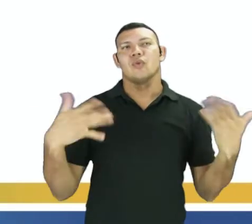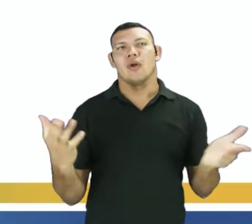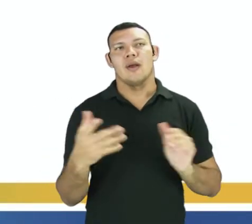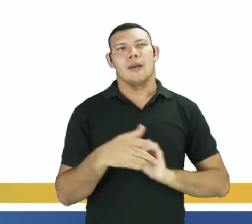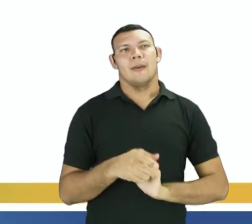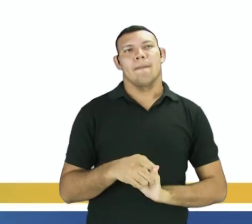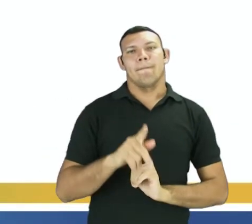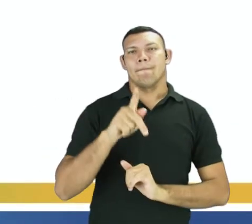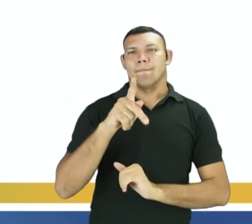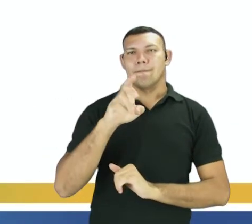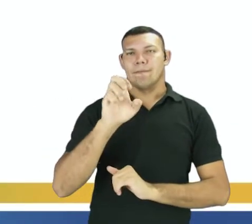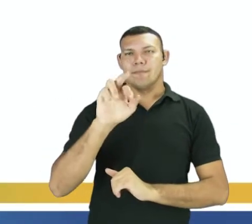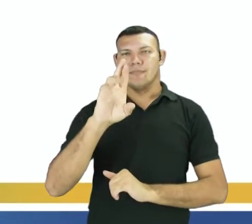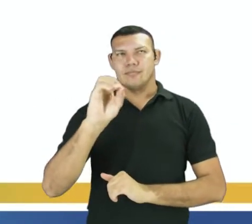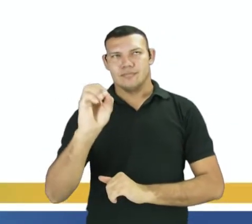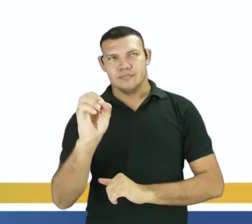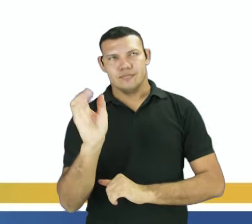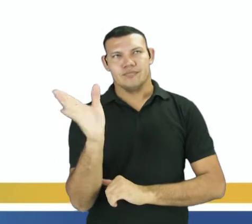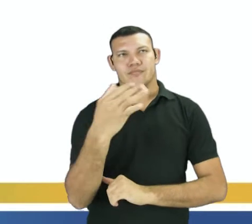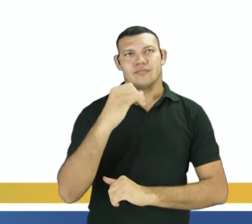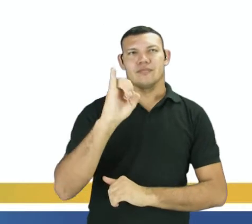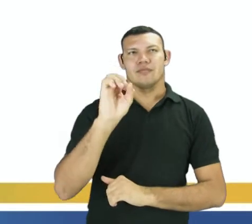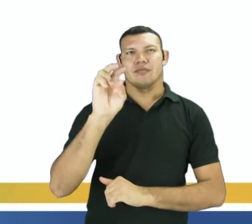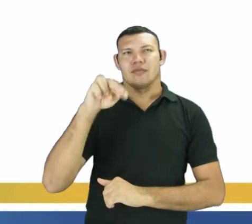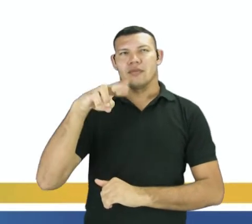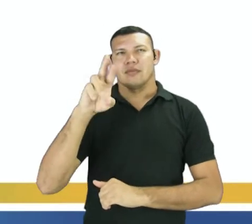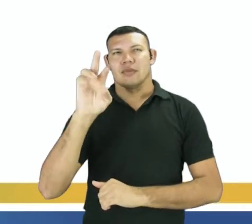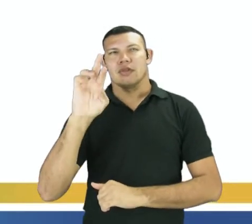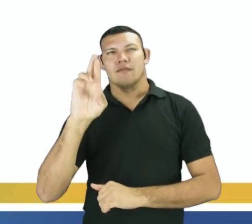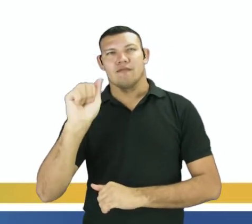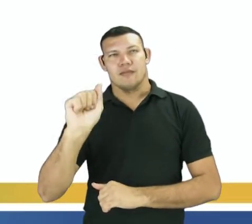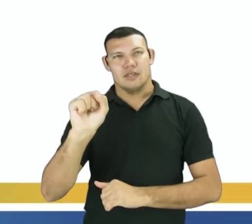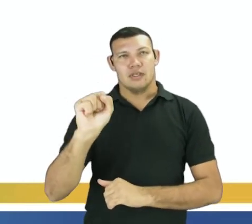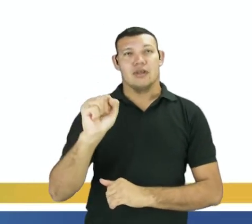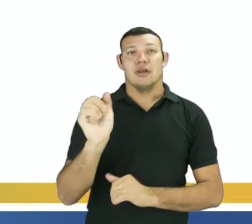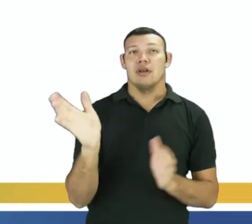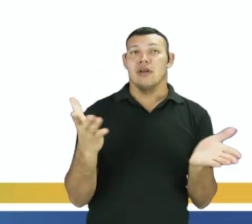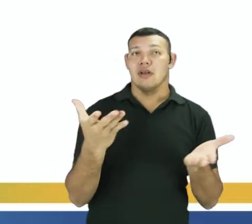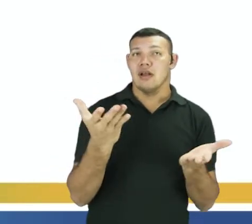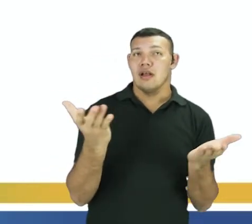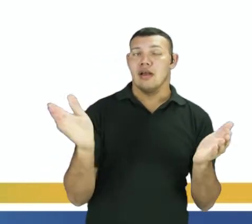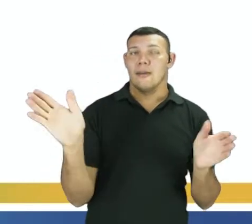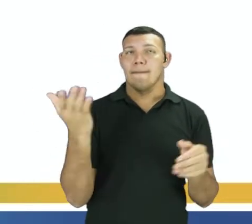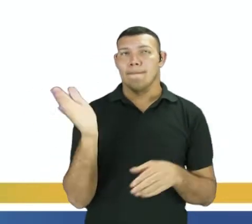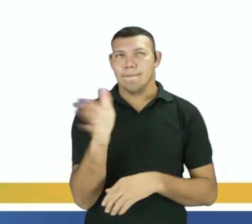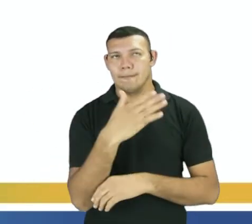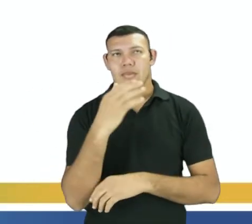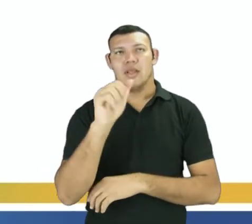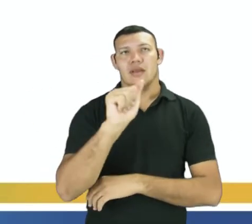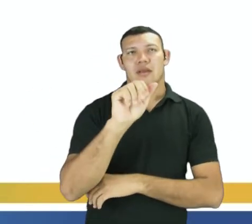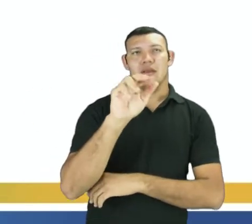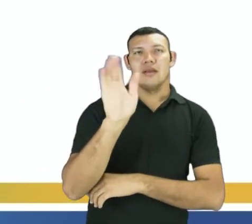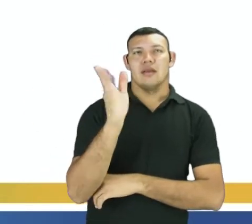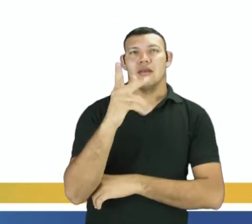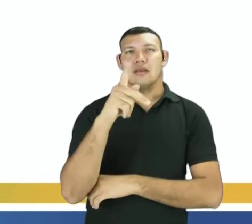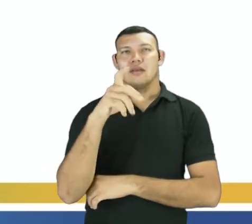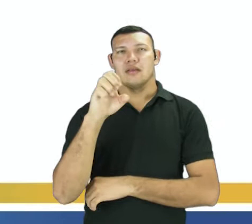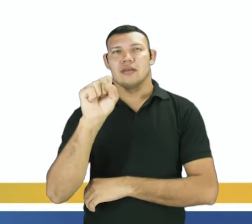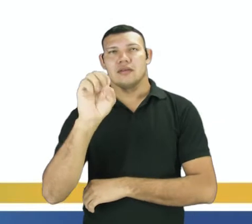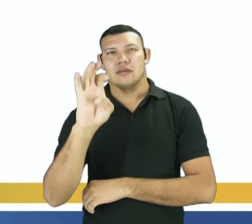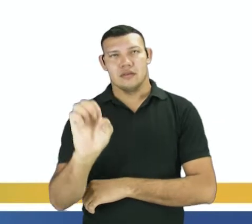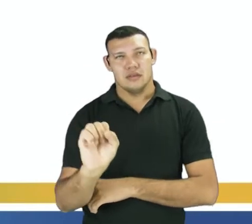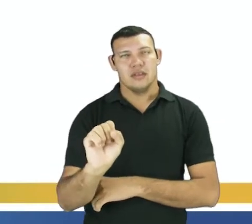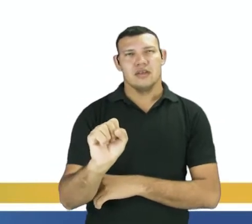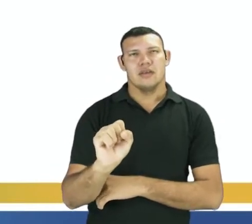Tenemos pero, inversamente, a pesar de, sin embargo, aunque, por el contrario, de outra maneira, por outro